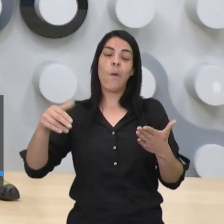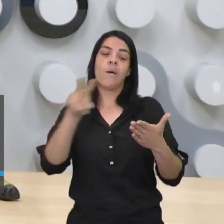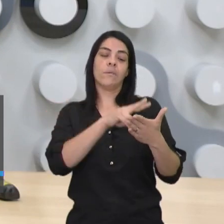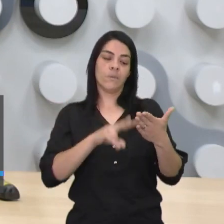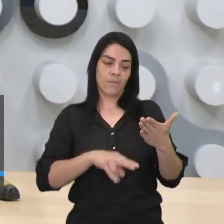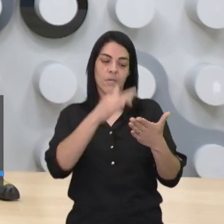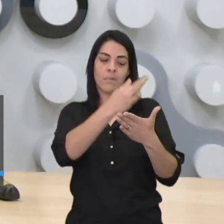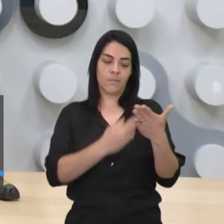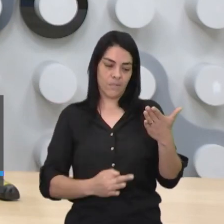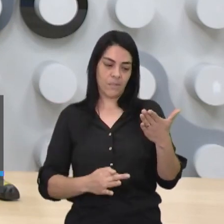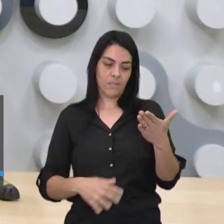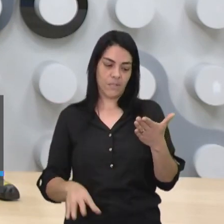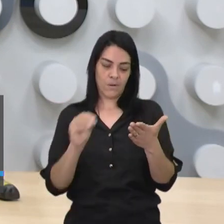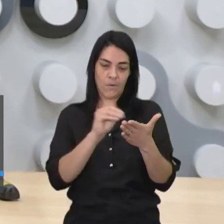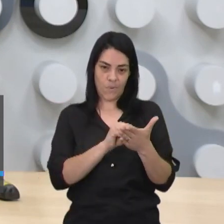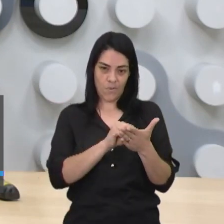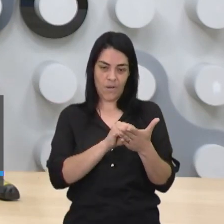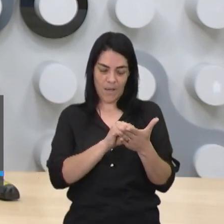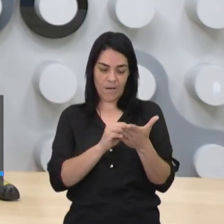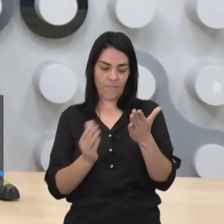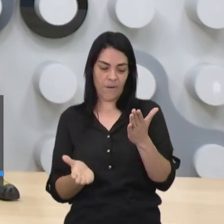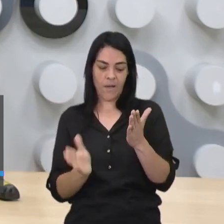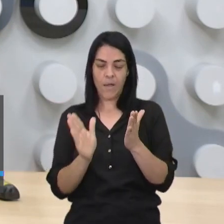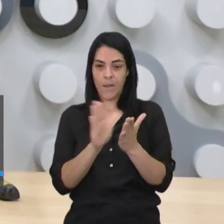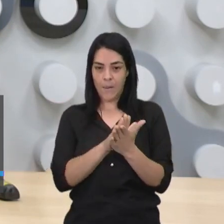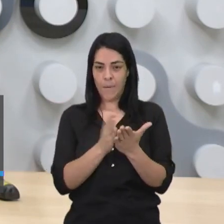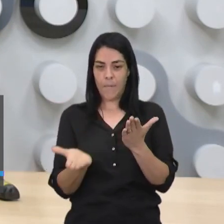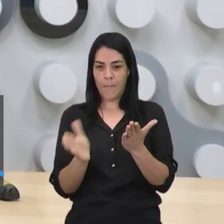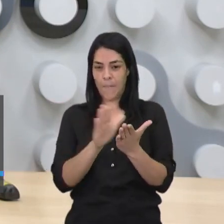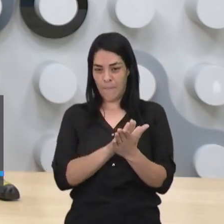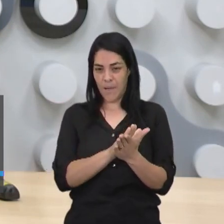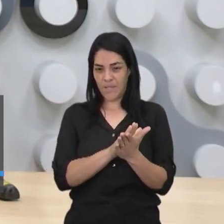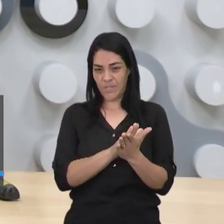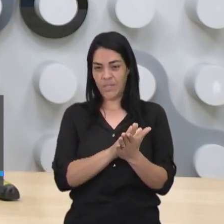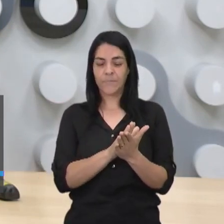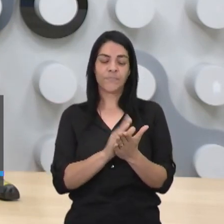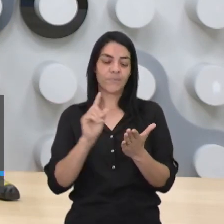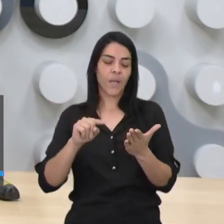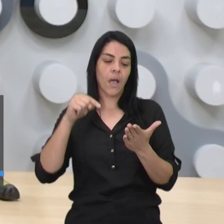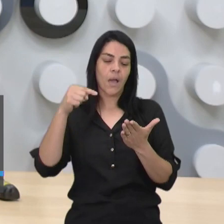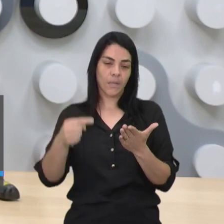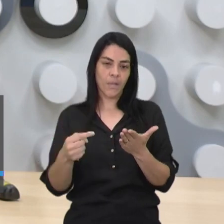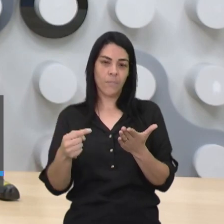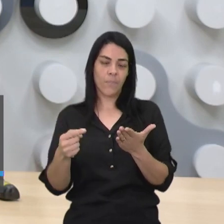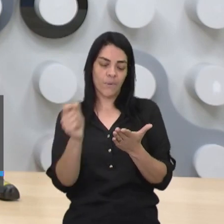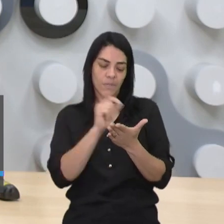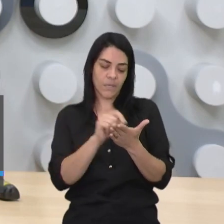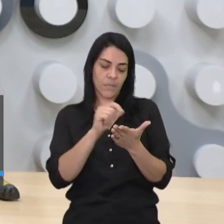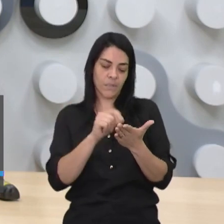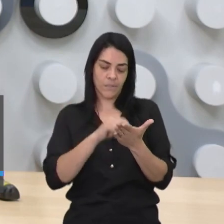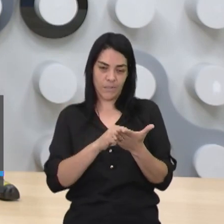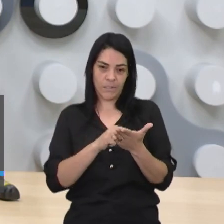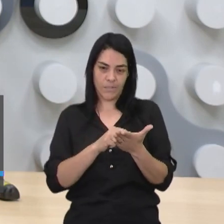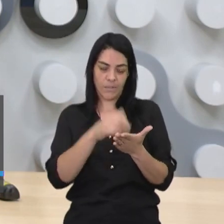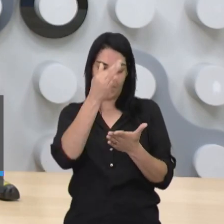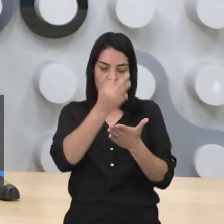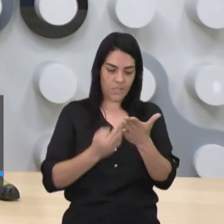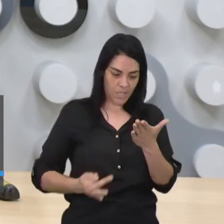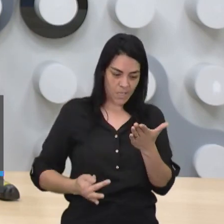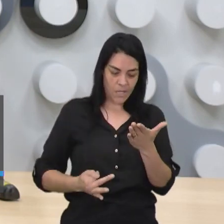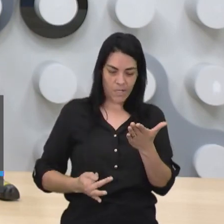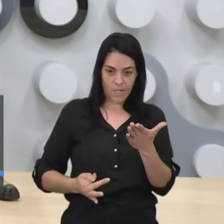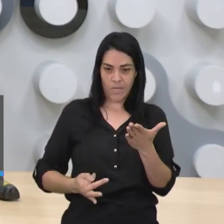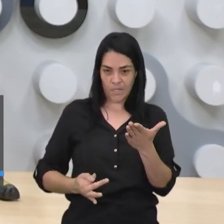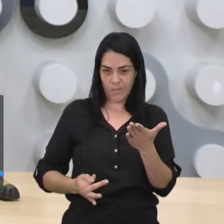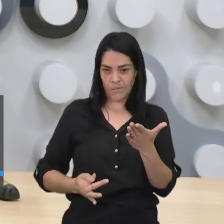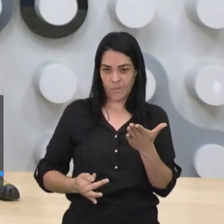estava lendo e algumas dúvidas dentro da aula, né? E aí, depois eu anotava, né? Texto lido tal dia, com as anotações na cor